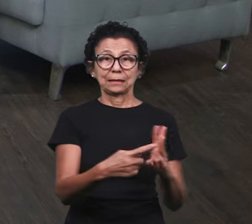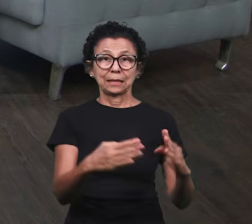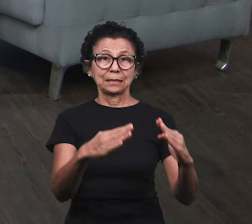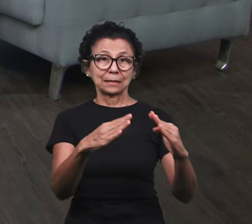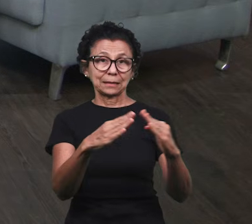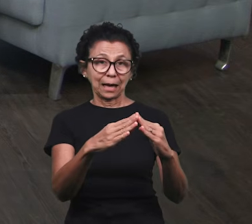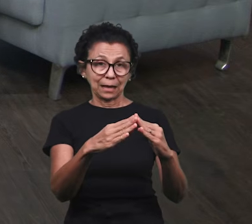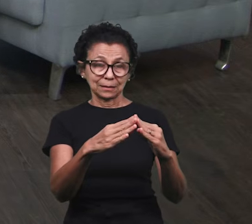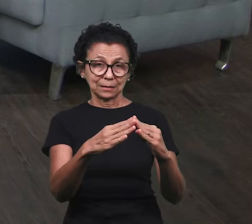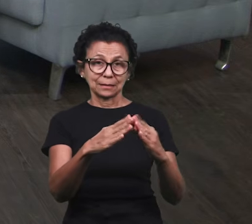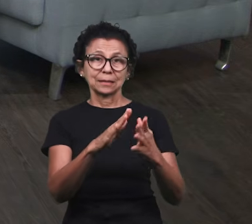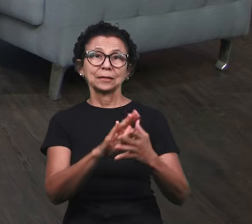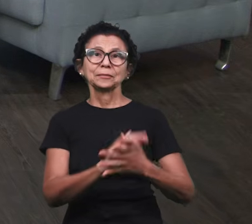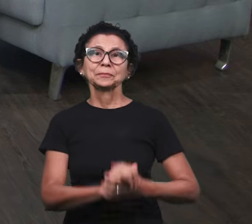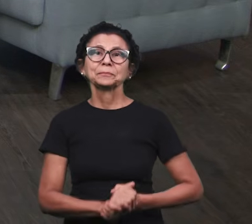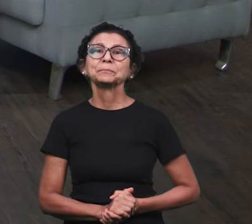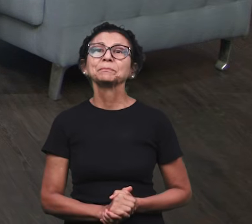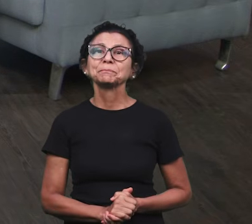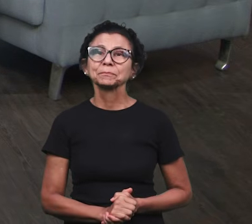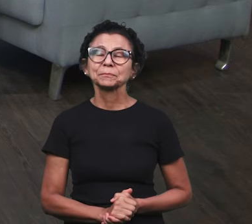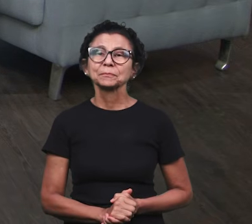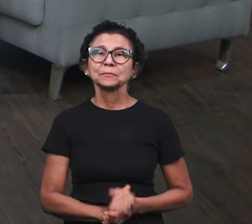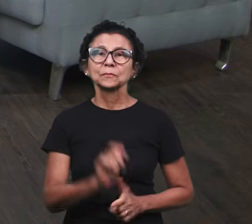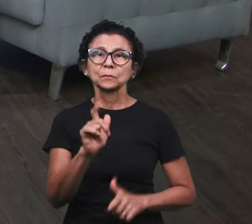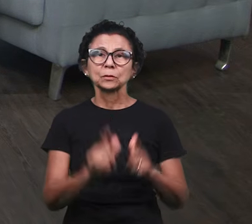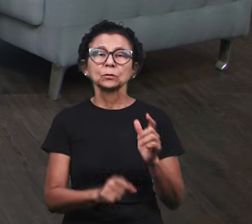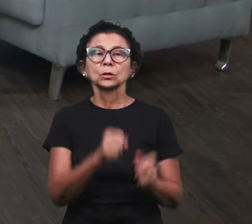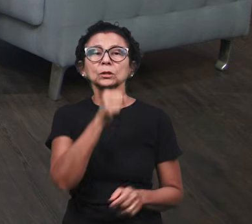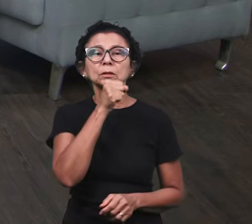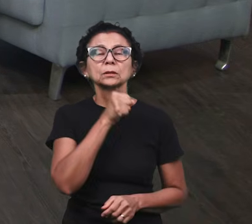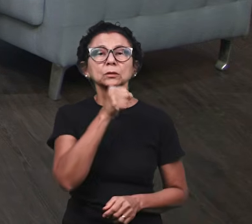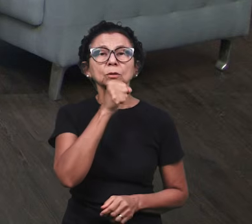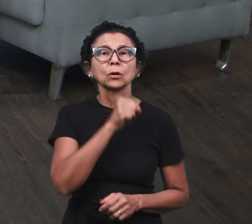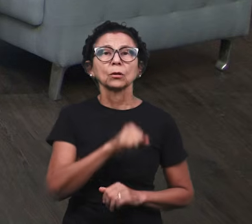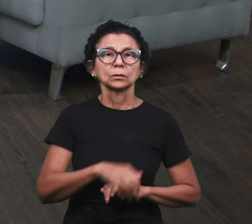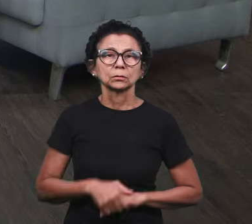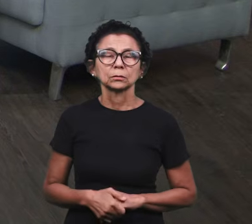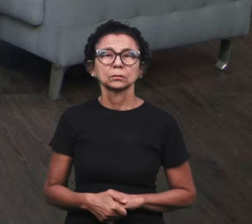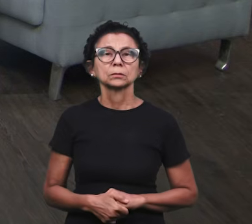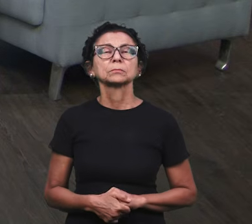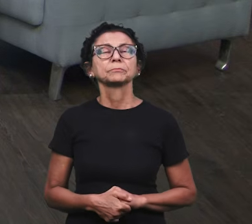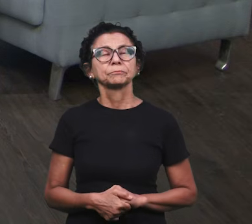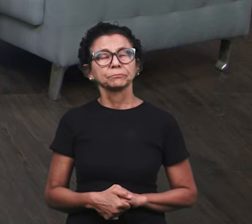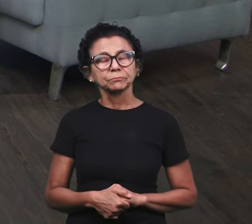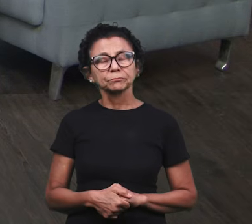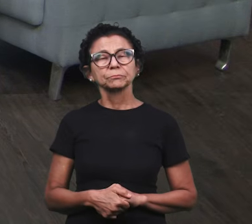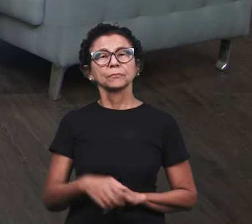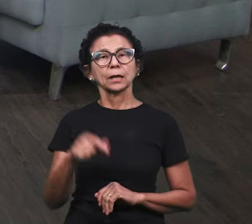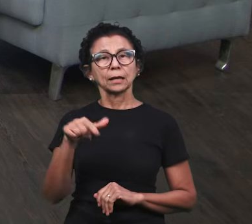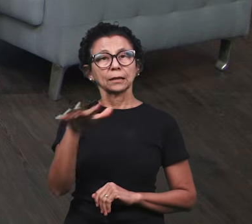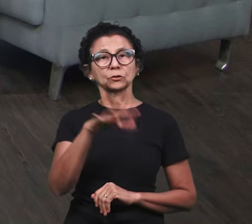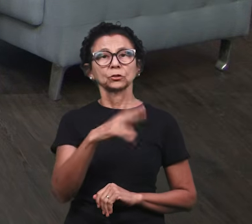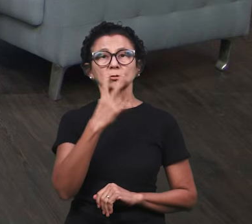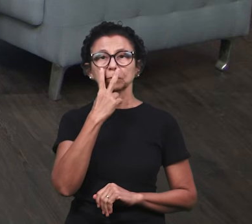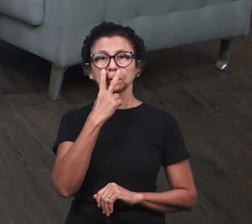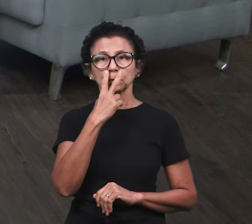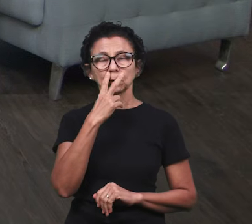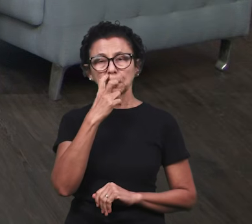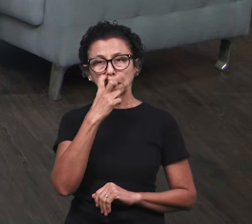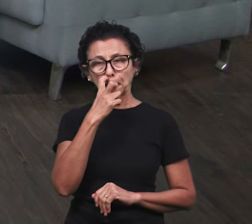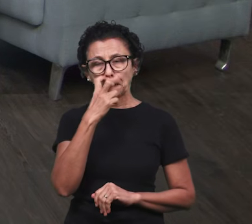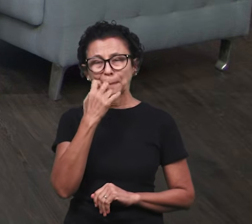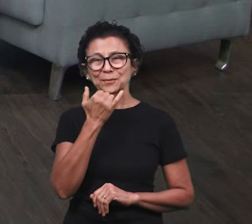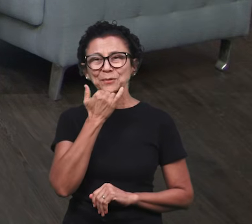da Penha é um bairro do município de Vitória, De Vitória. né? Em uma rua só tem 3. 3 ILPs. Se nós formos olhar em